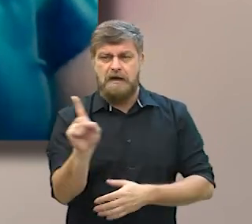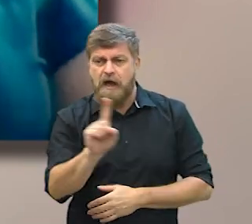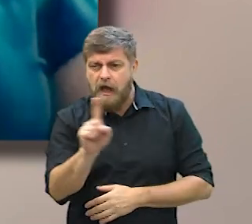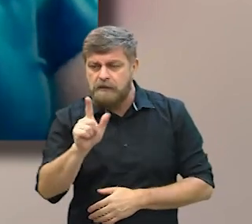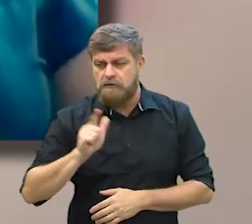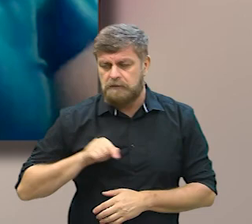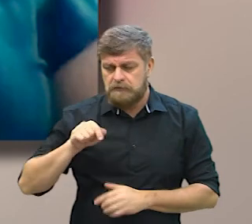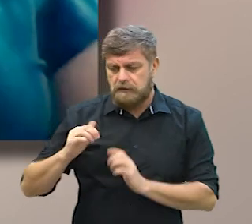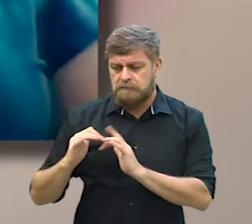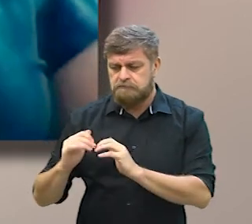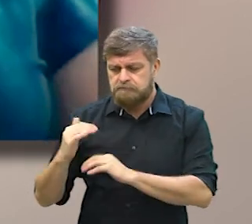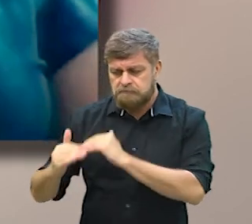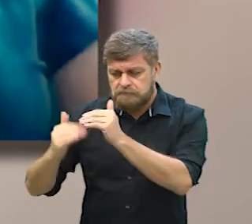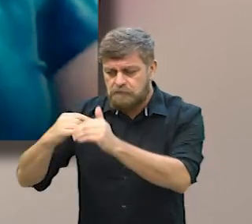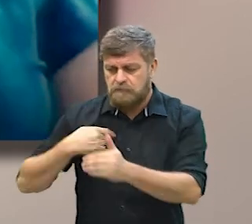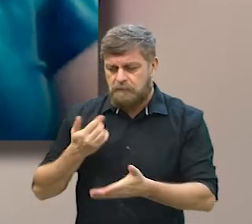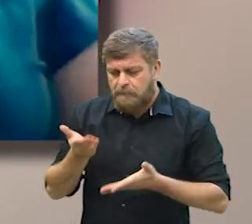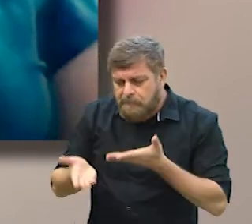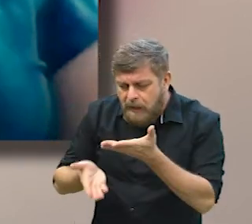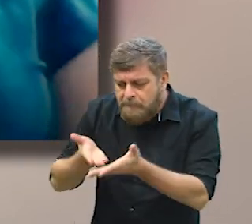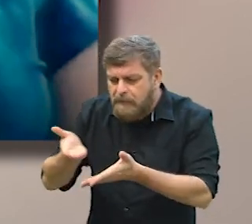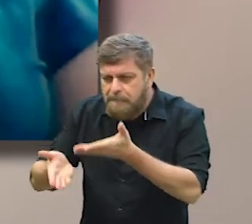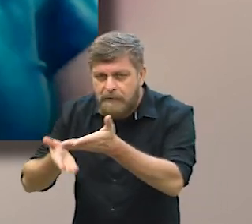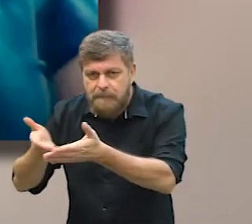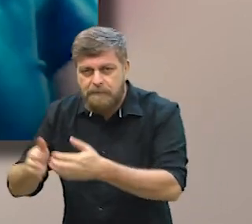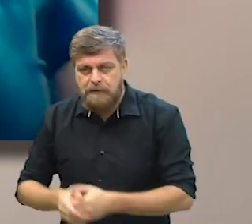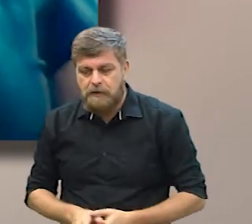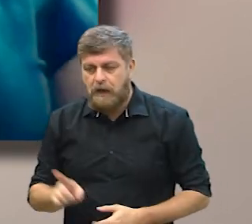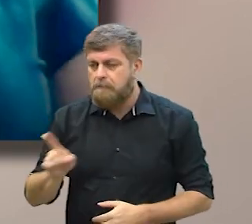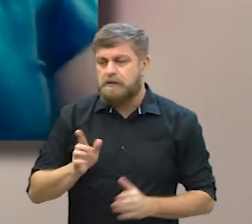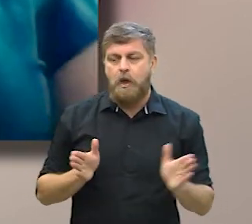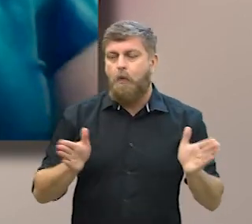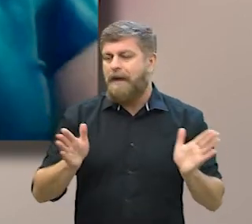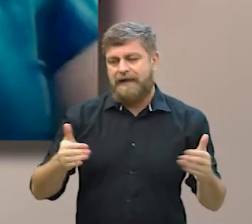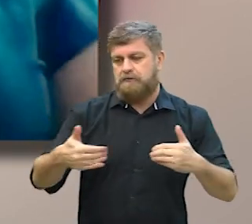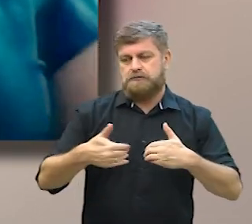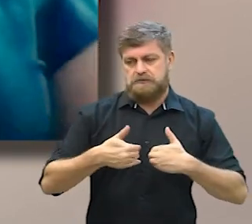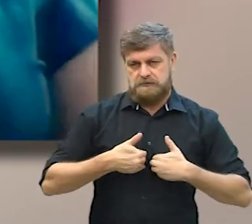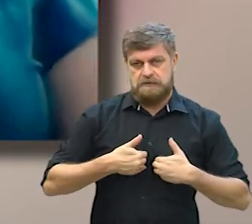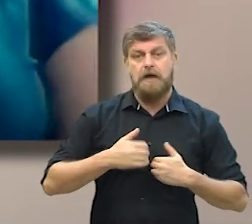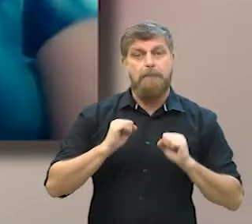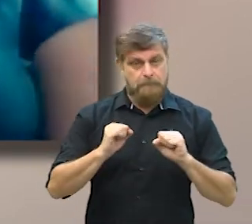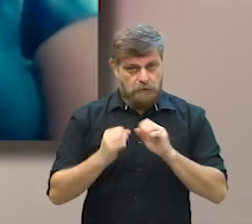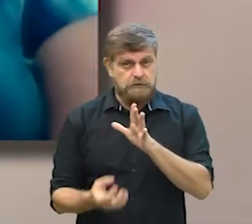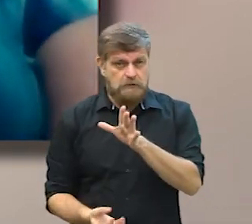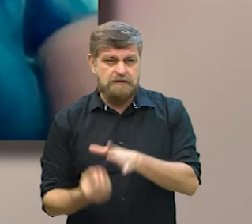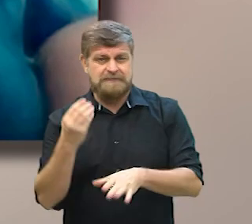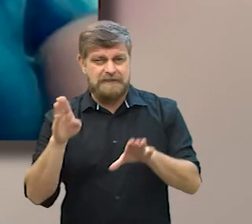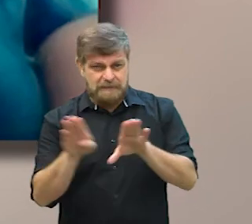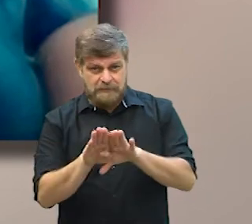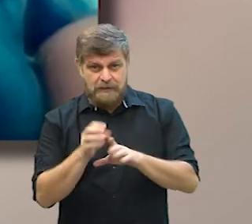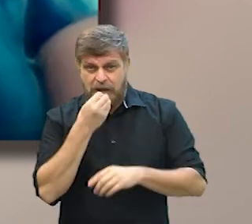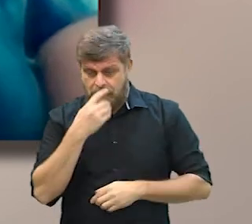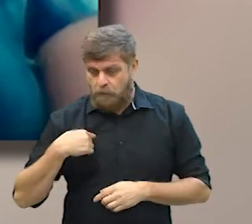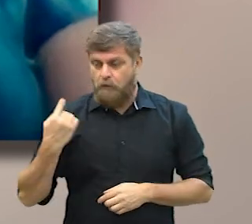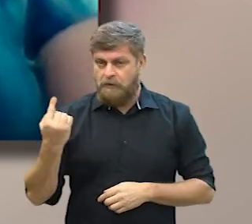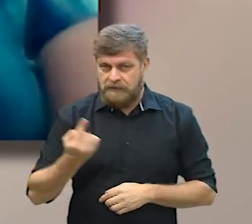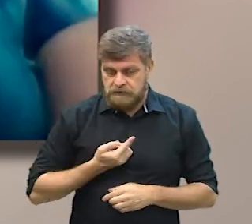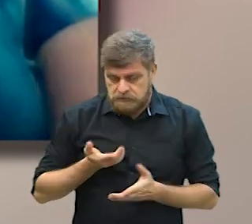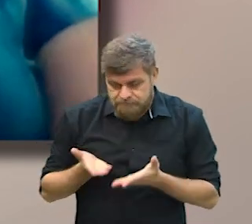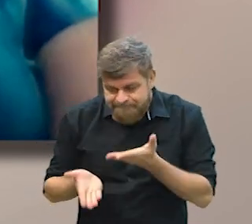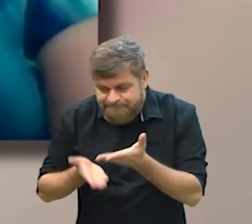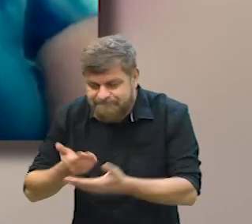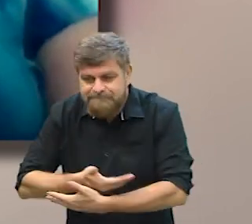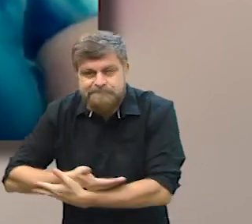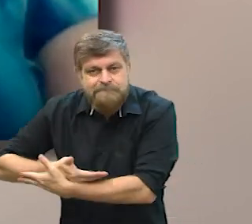né? Então, é um atraso no desenvolvimento. Vamos trabalhar, mas está fora do TEA, né? Mas é